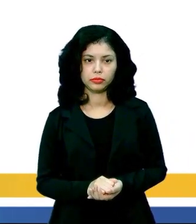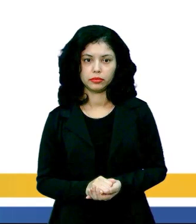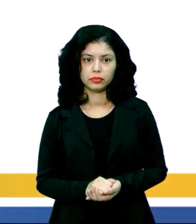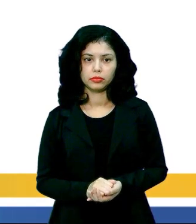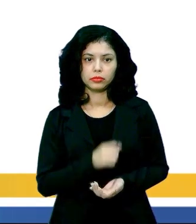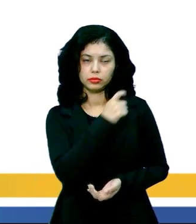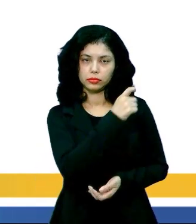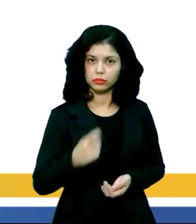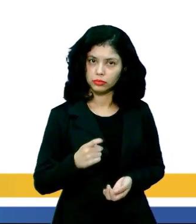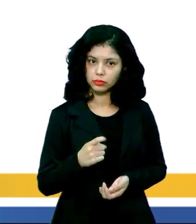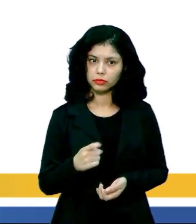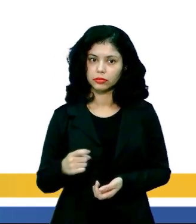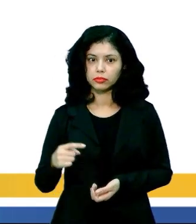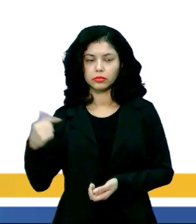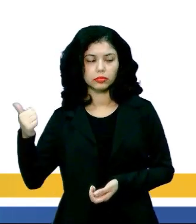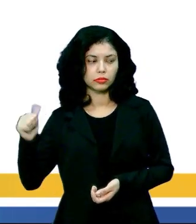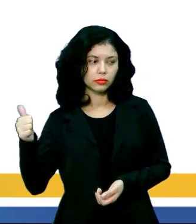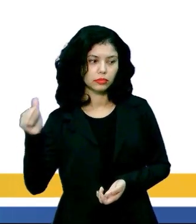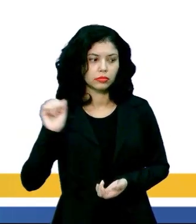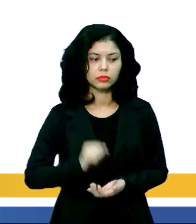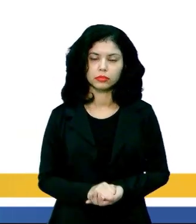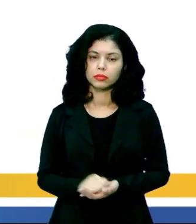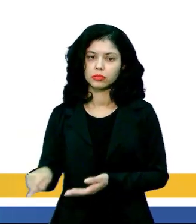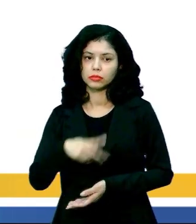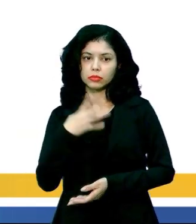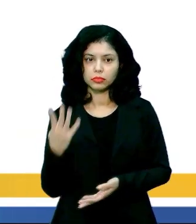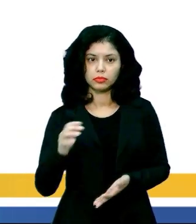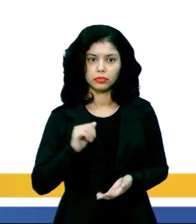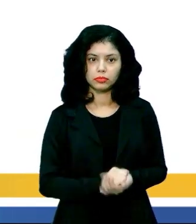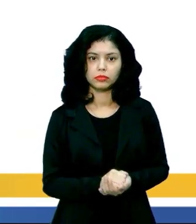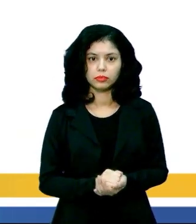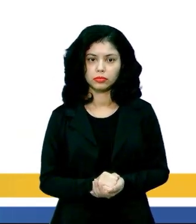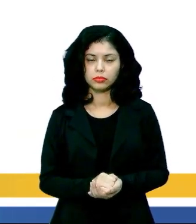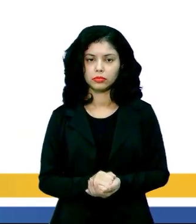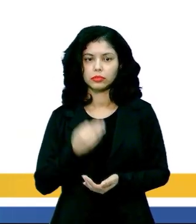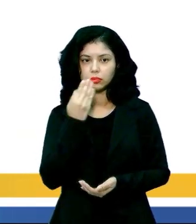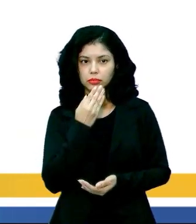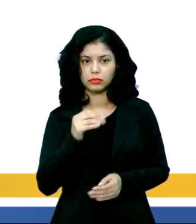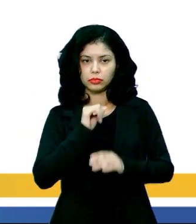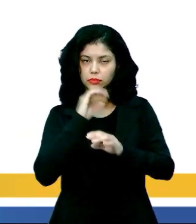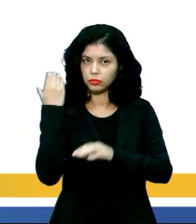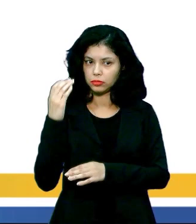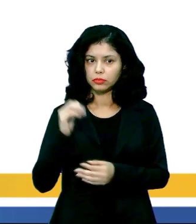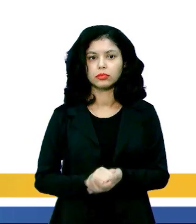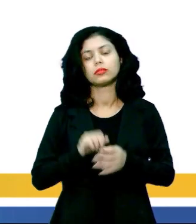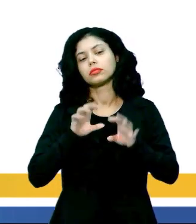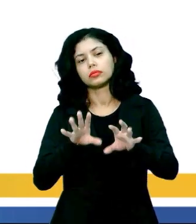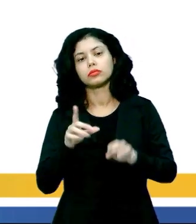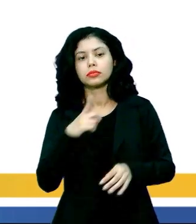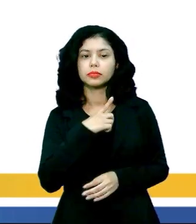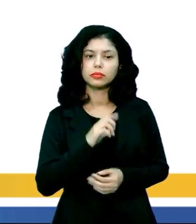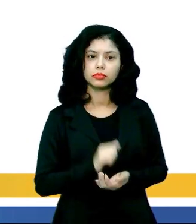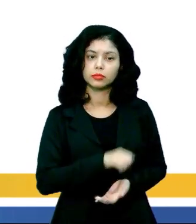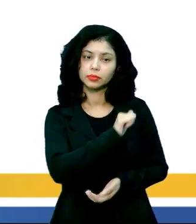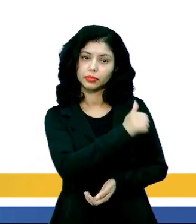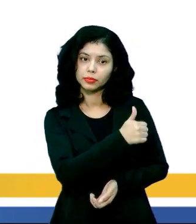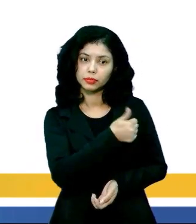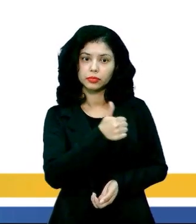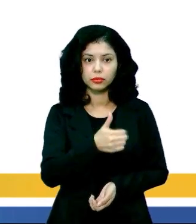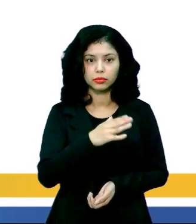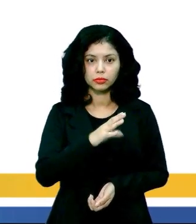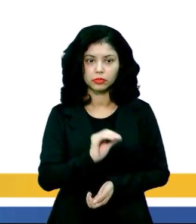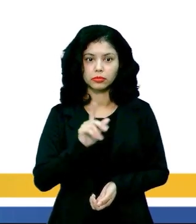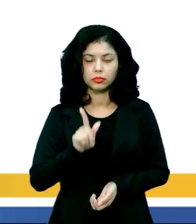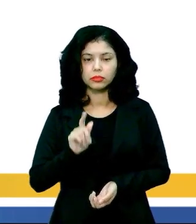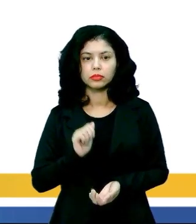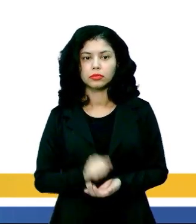100%. Então, quantos gramas serão 11%, que é a quantidade de açúcar no refrigerante? Logo, nós vamos ter aí uma